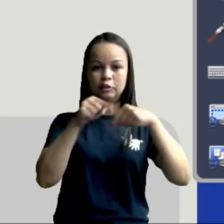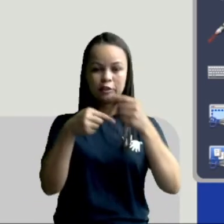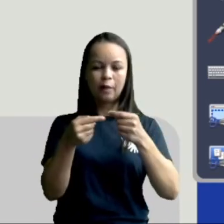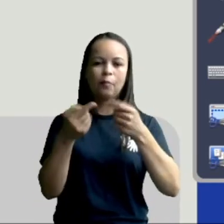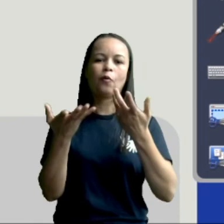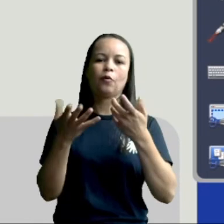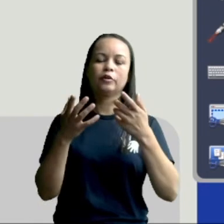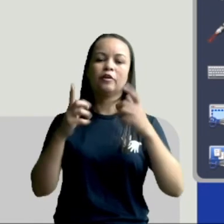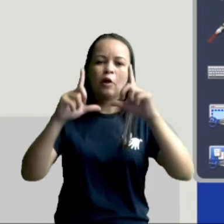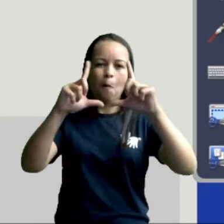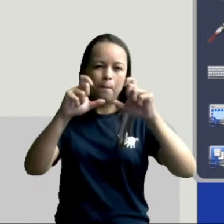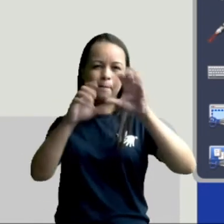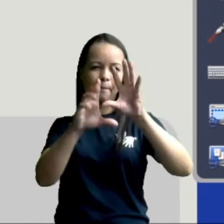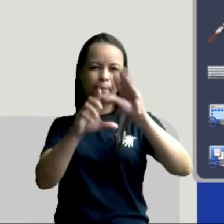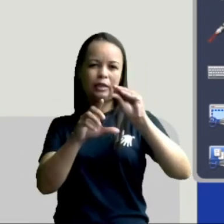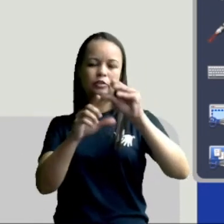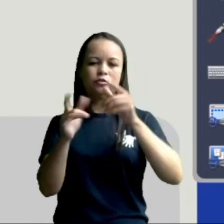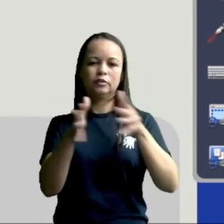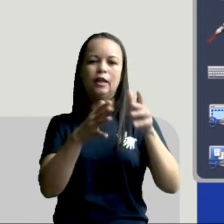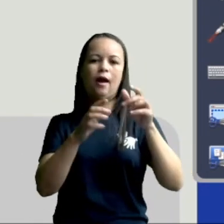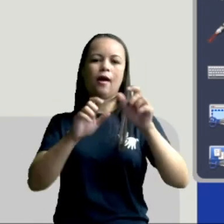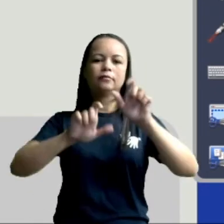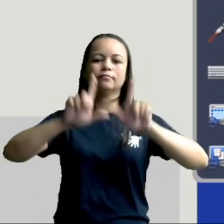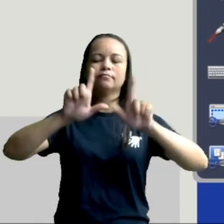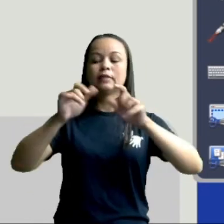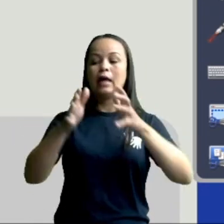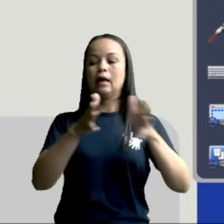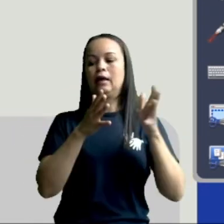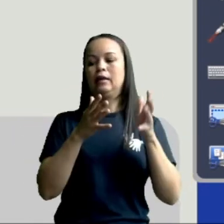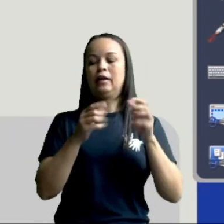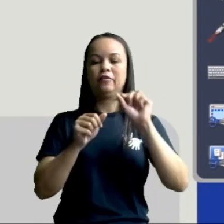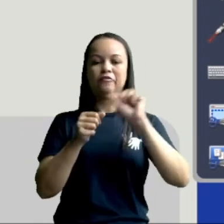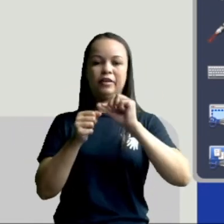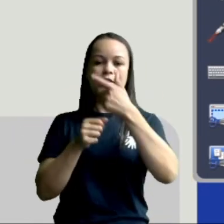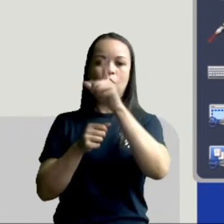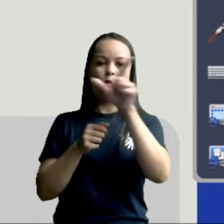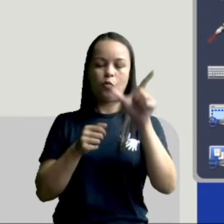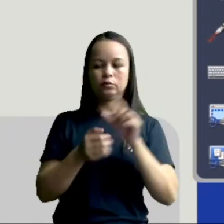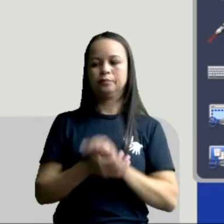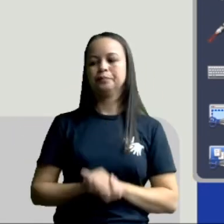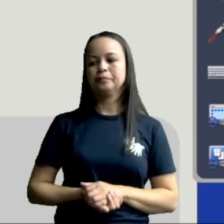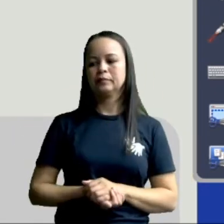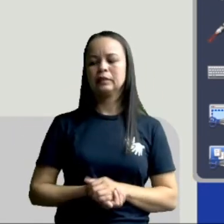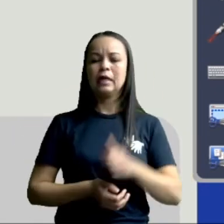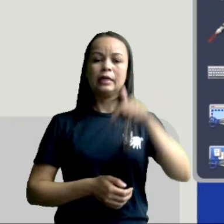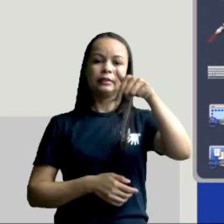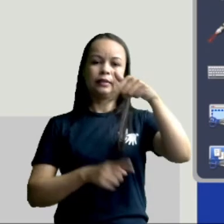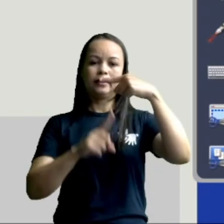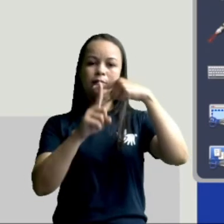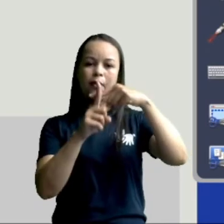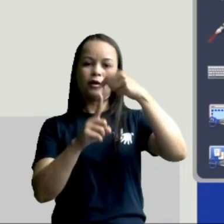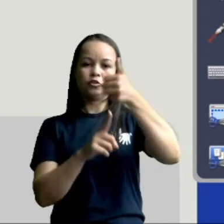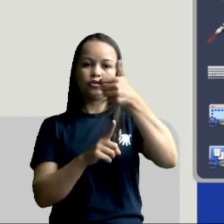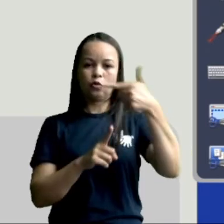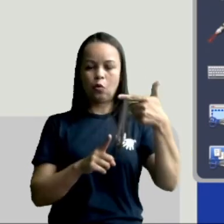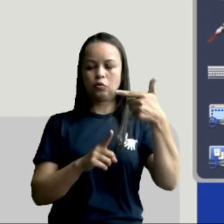print na tela aí e vocês farão os demais. Então, o primeiro caso, ó, 7 mais 12. 7 mais 12,